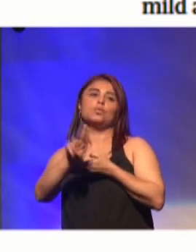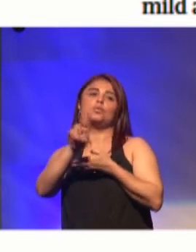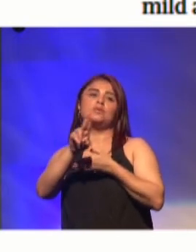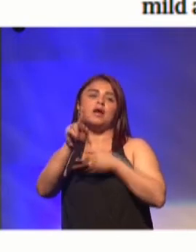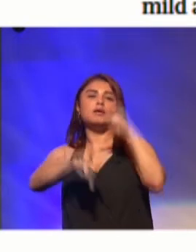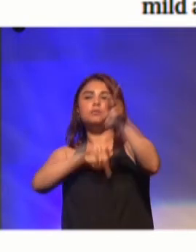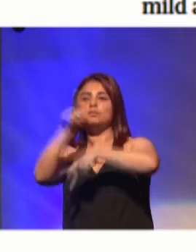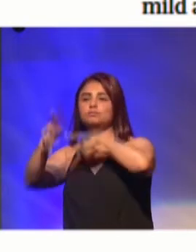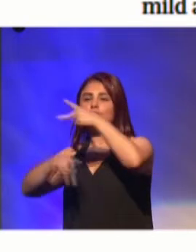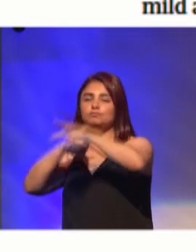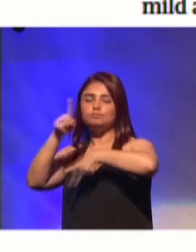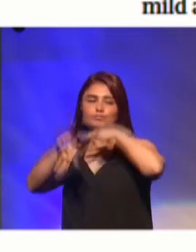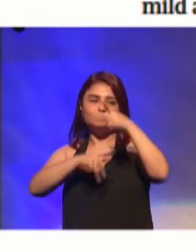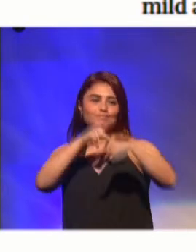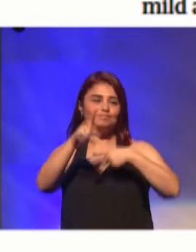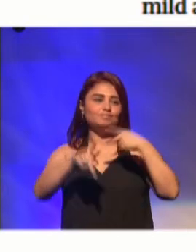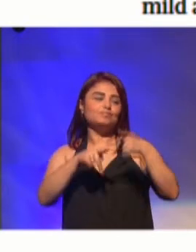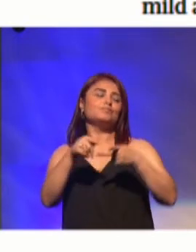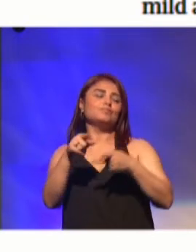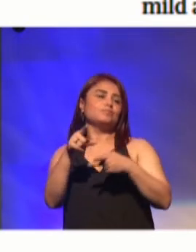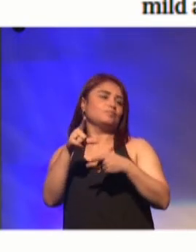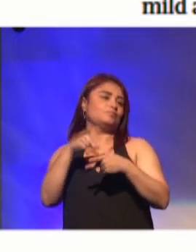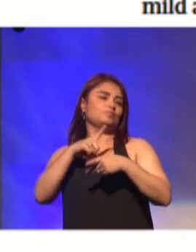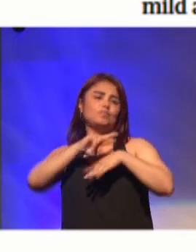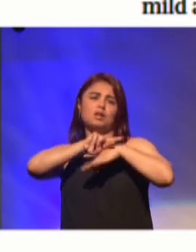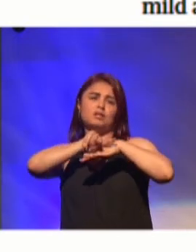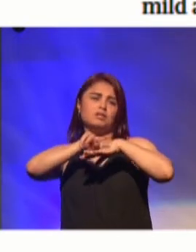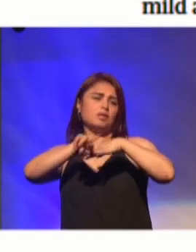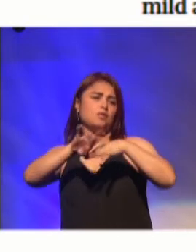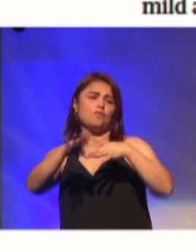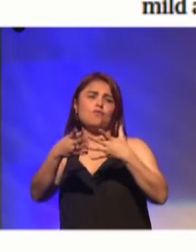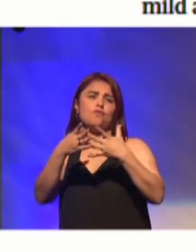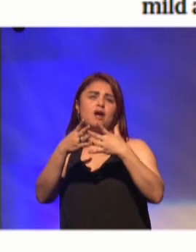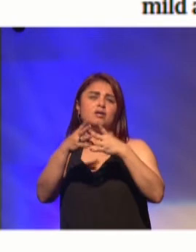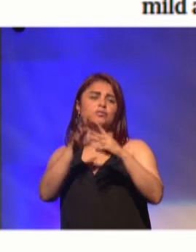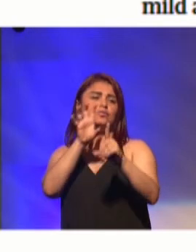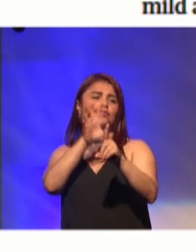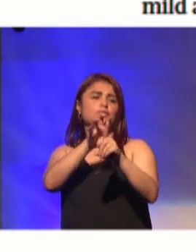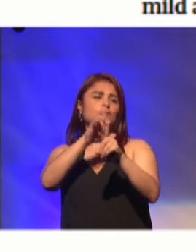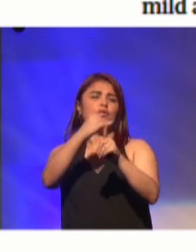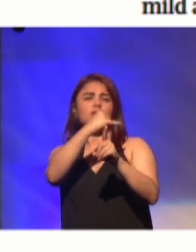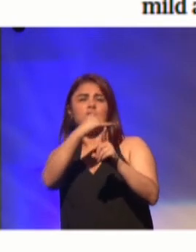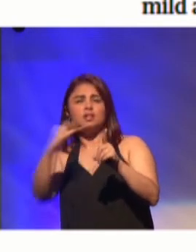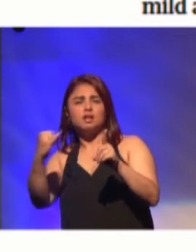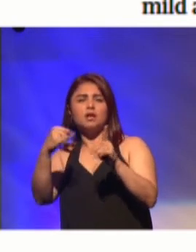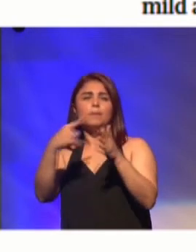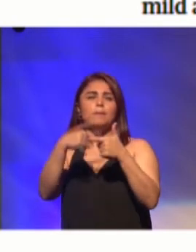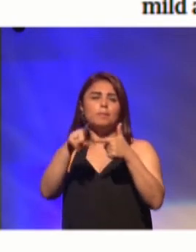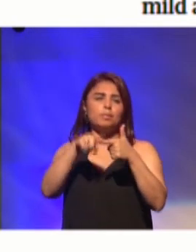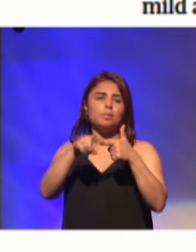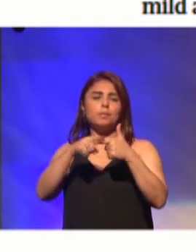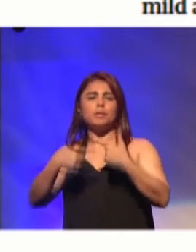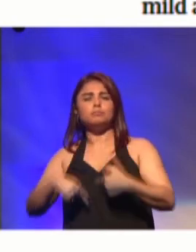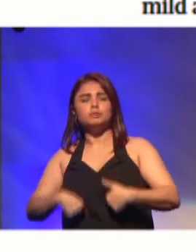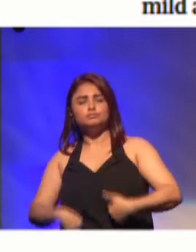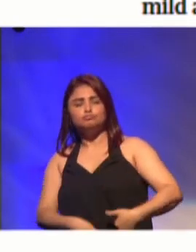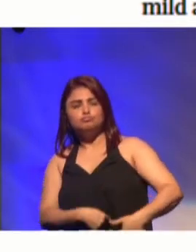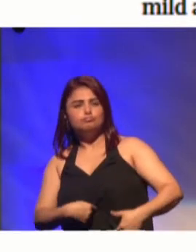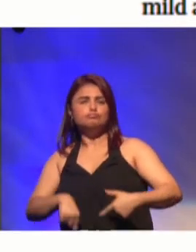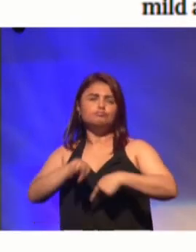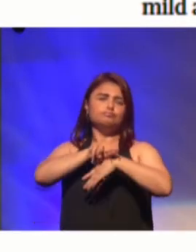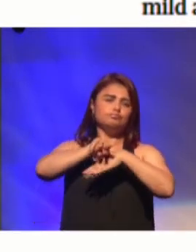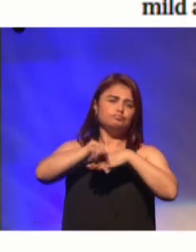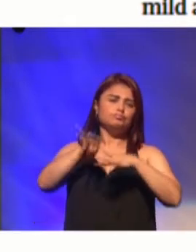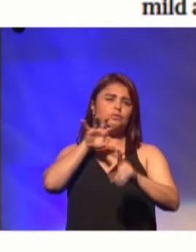população têm um monte de efeitos colaterais que nós sabemos, gastrointestinais, um monte de problemas que